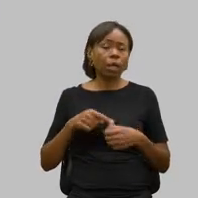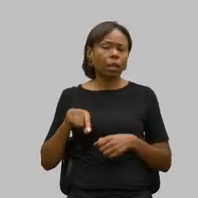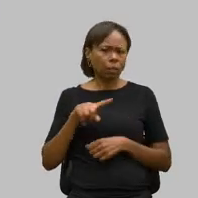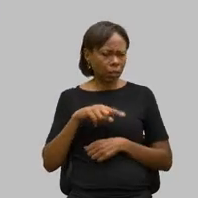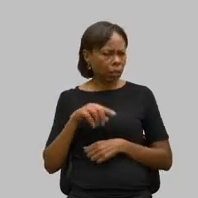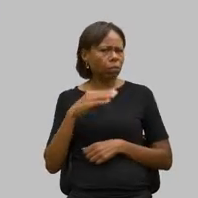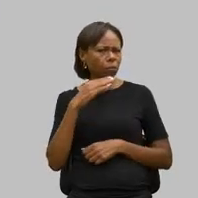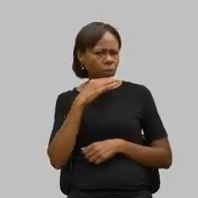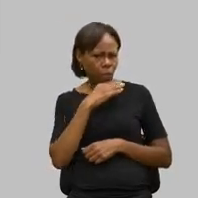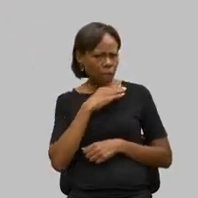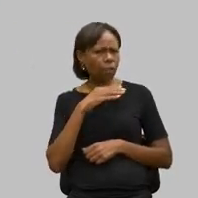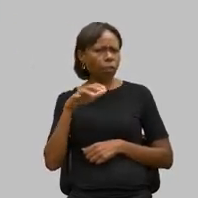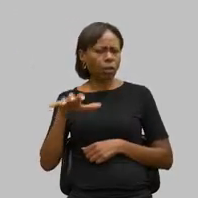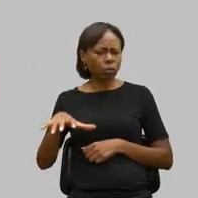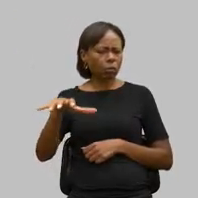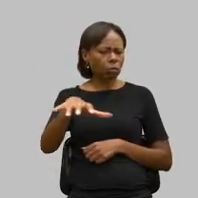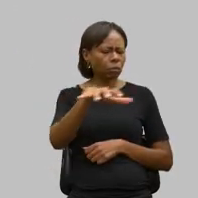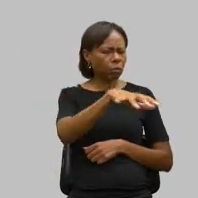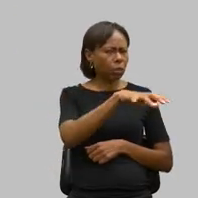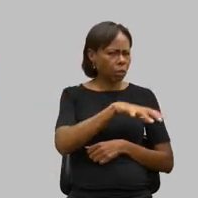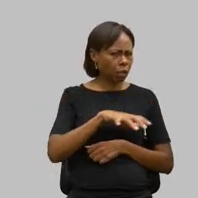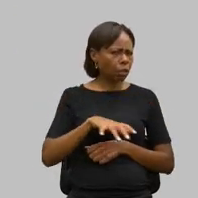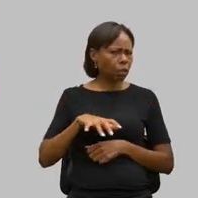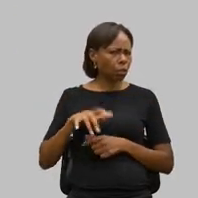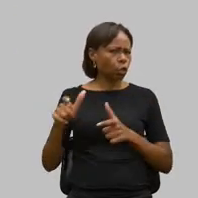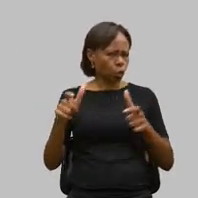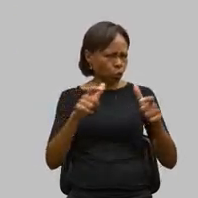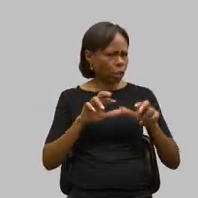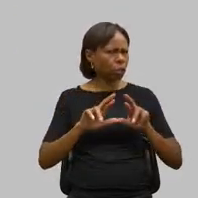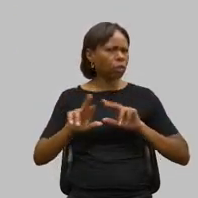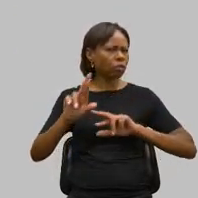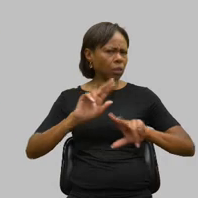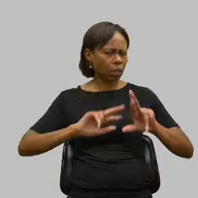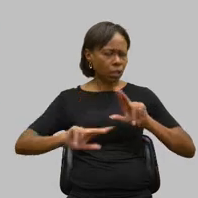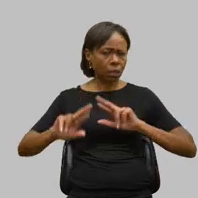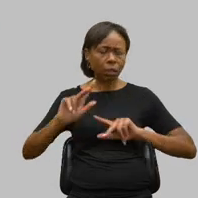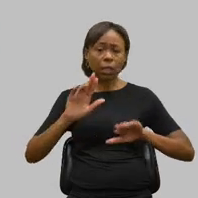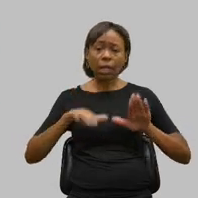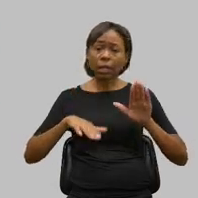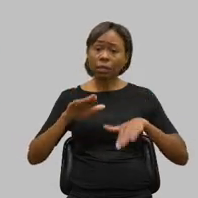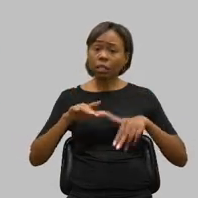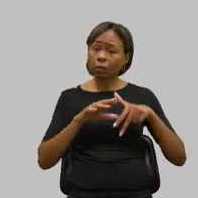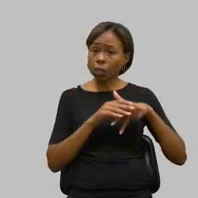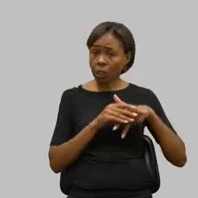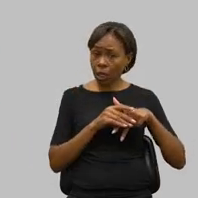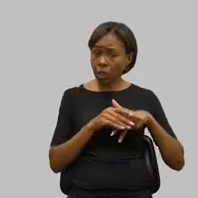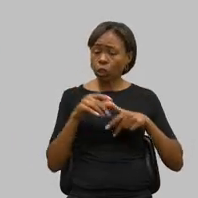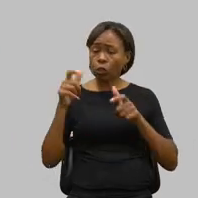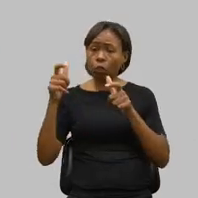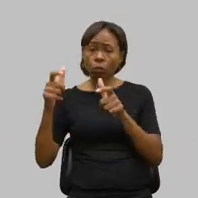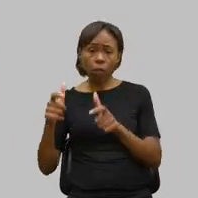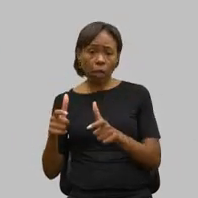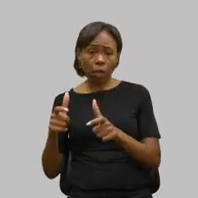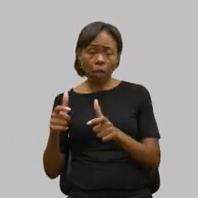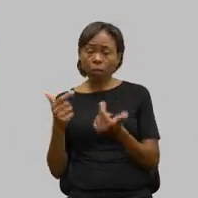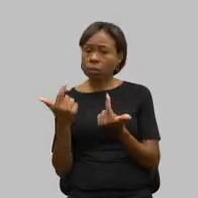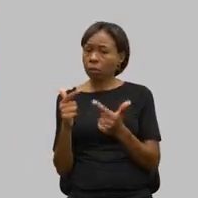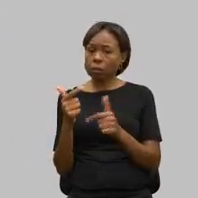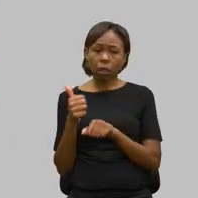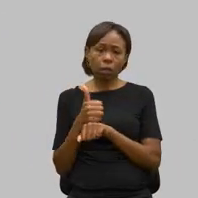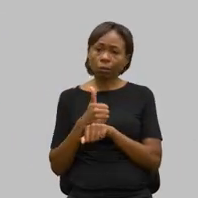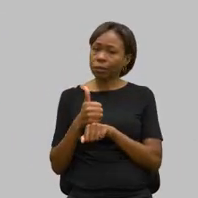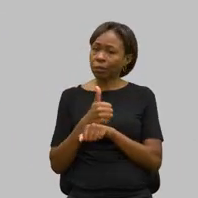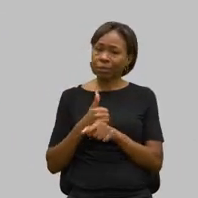diferença regional muito grande. Tem pacientes, às vezes, que estão em alguma região onde ele não tem profissionais